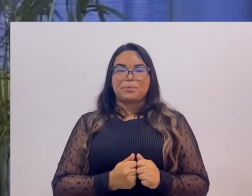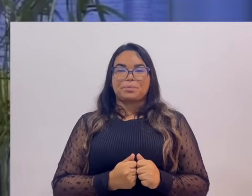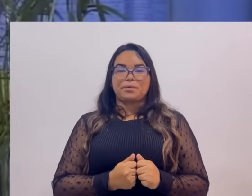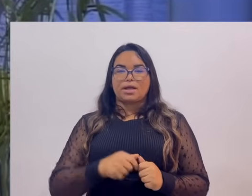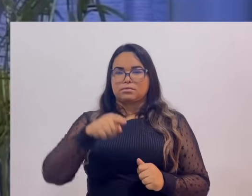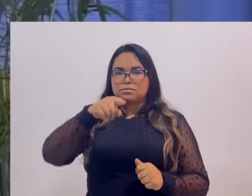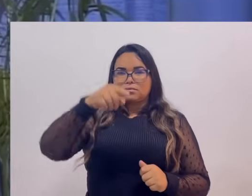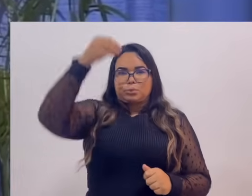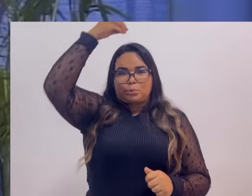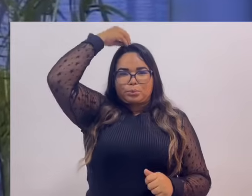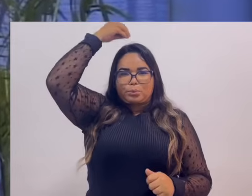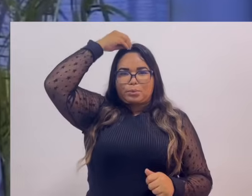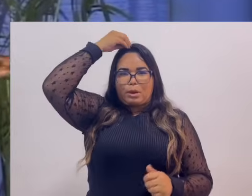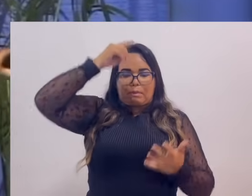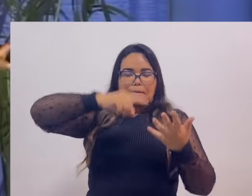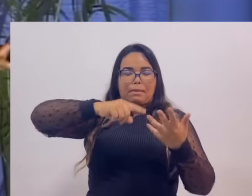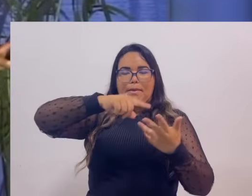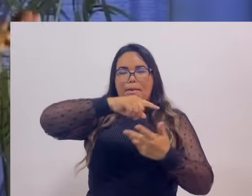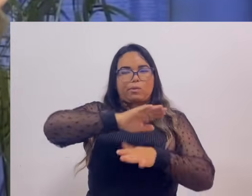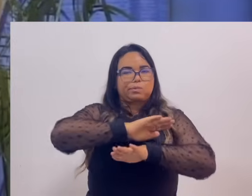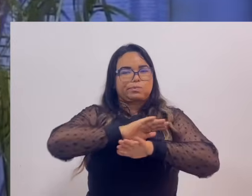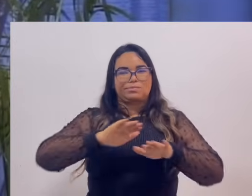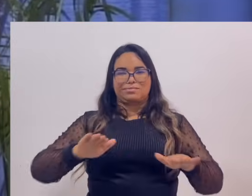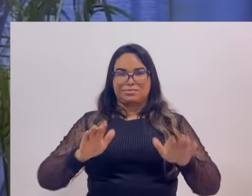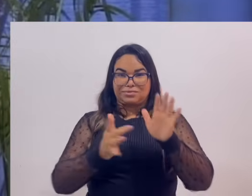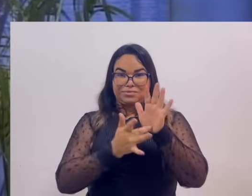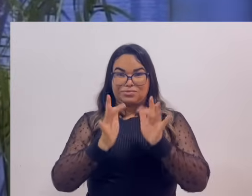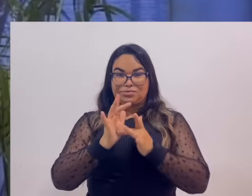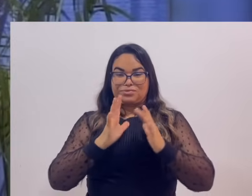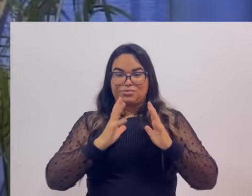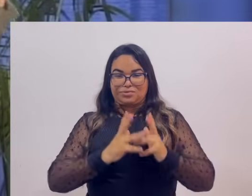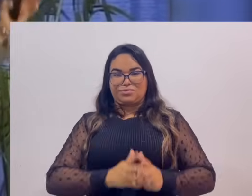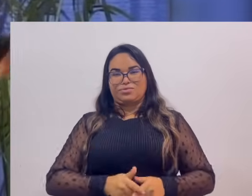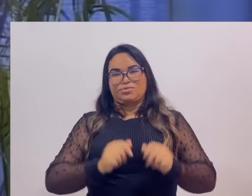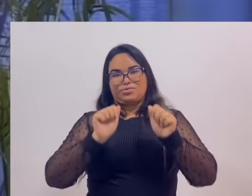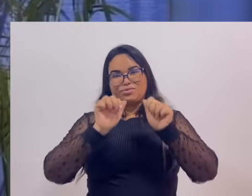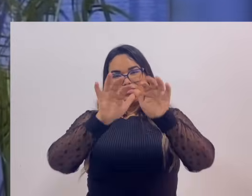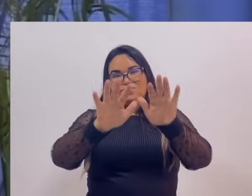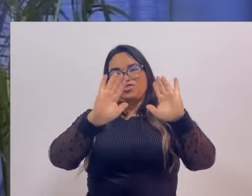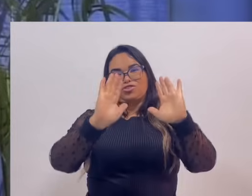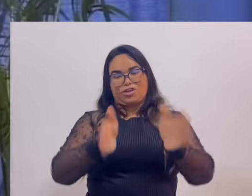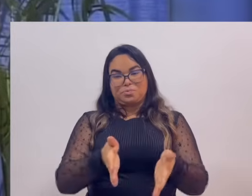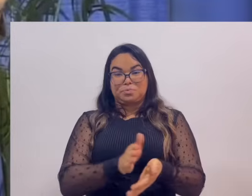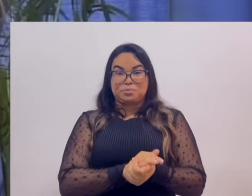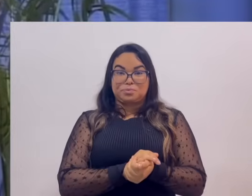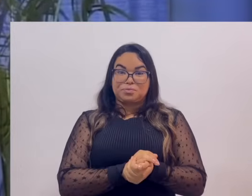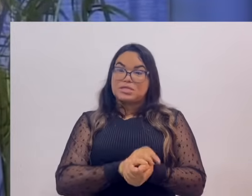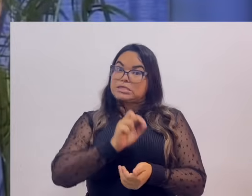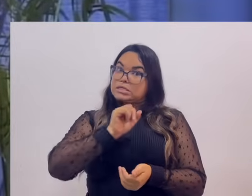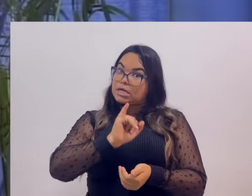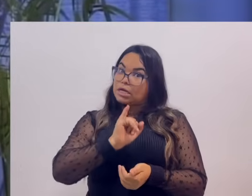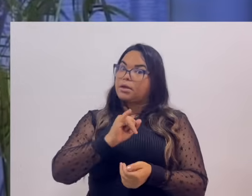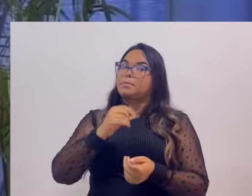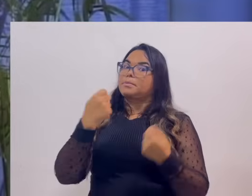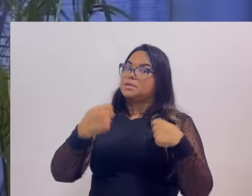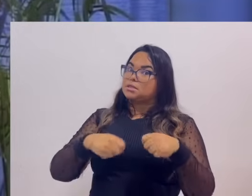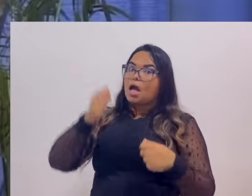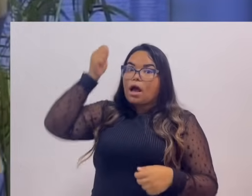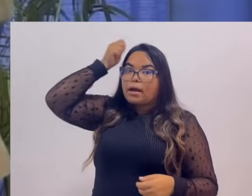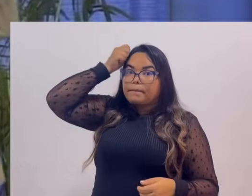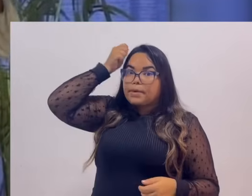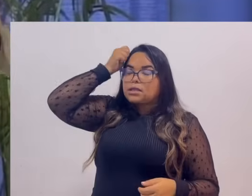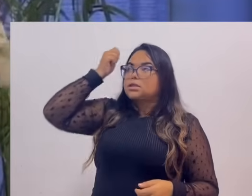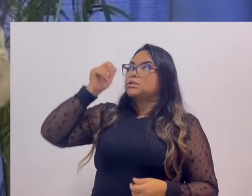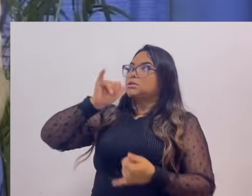isto nenhum deles estará sobre a tua cabeça nenhuma mancha a justiça de Cristo te